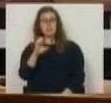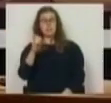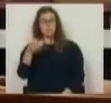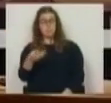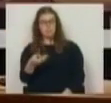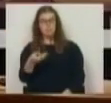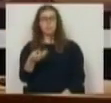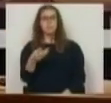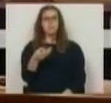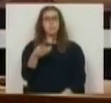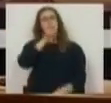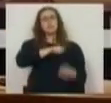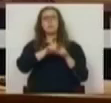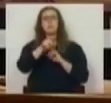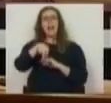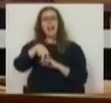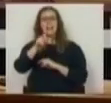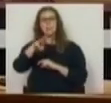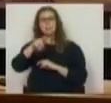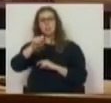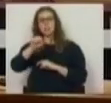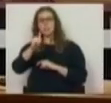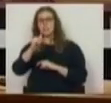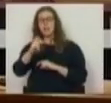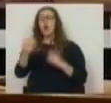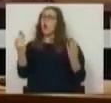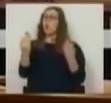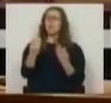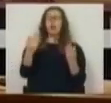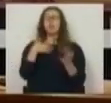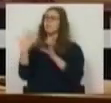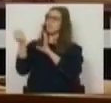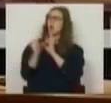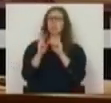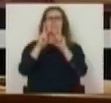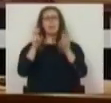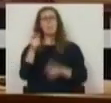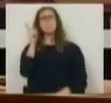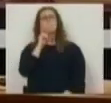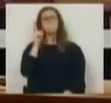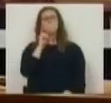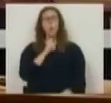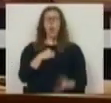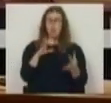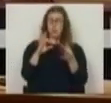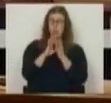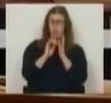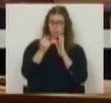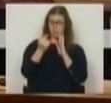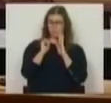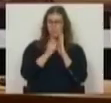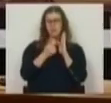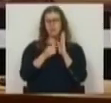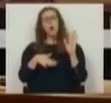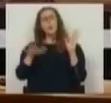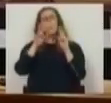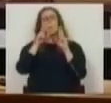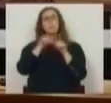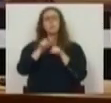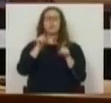Comunista Português e a Sra. Deputada Ana Mesquita por trazer um tema importantíssimo que está na agenda política do ensino superior, da